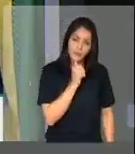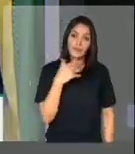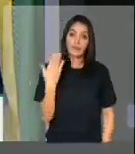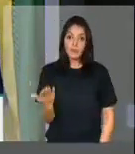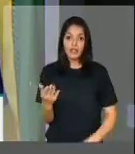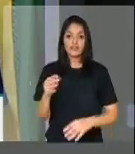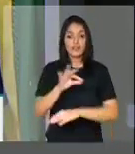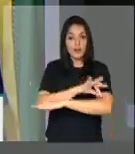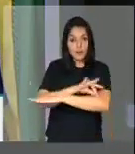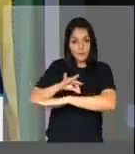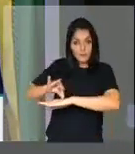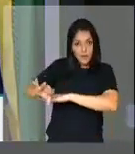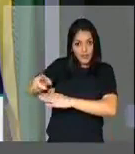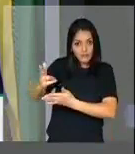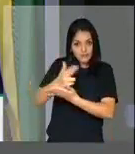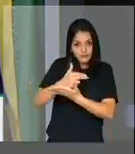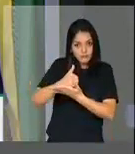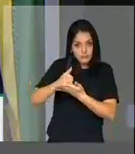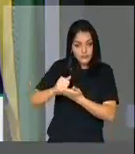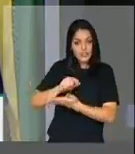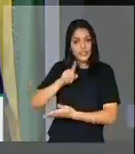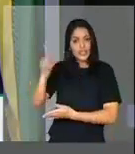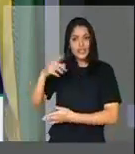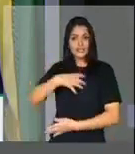desenhada ainda em Lisboa.